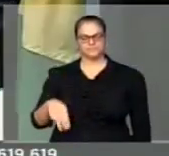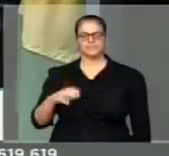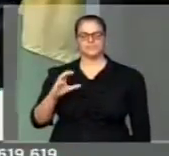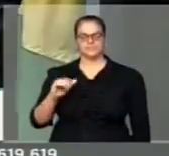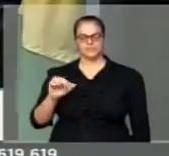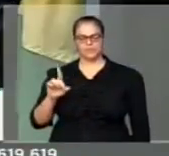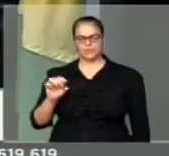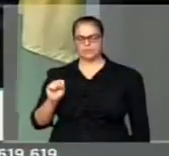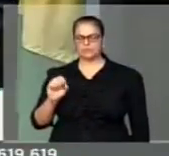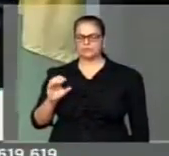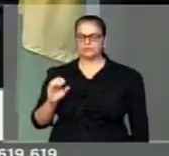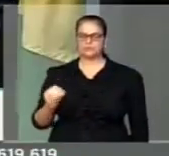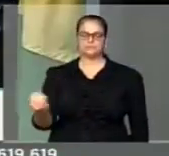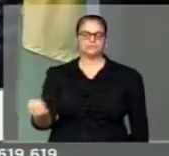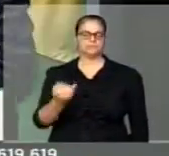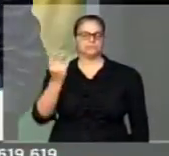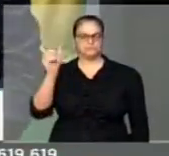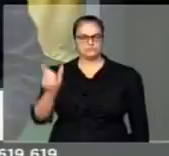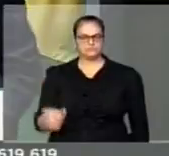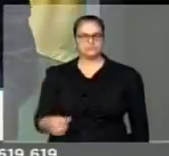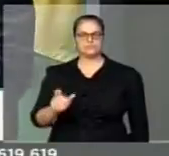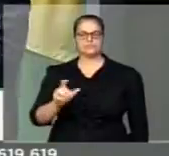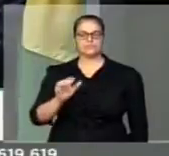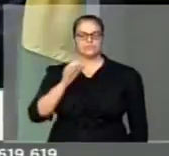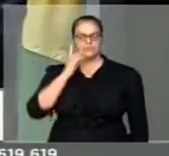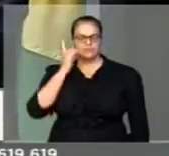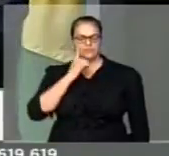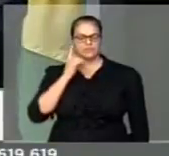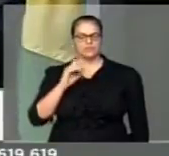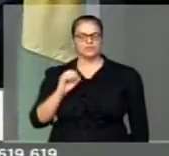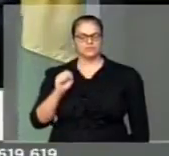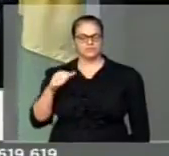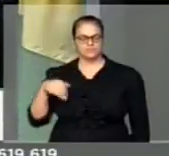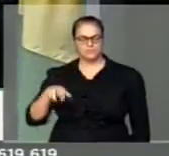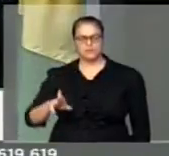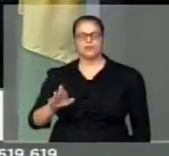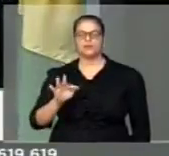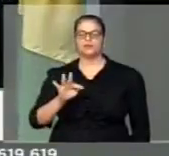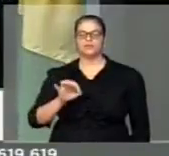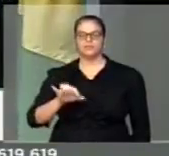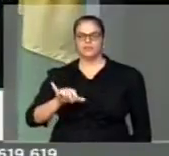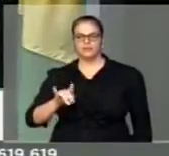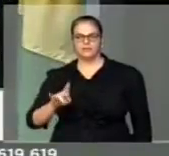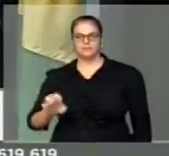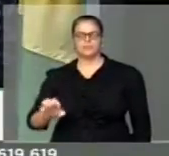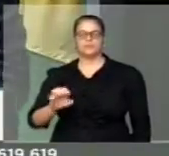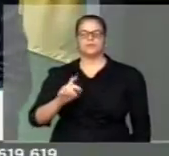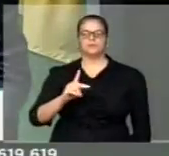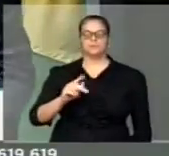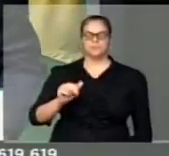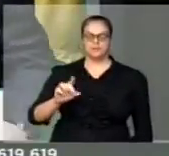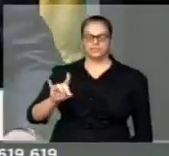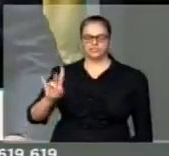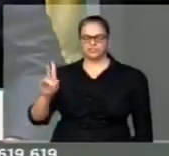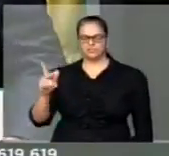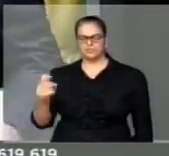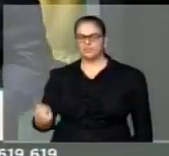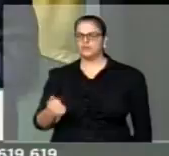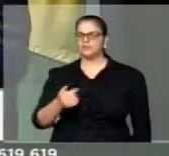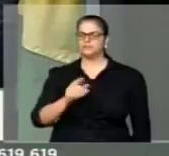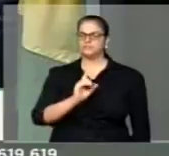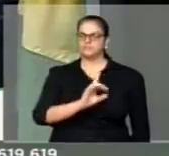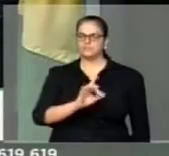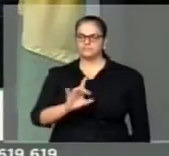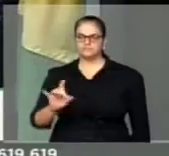PMDB, ex-ministro Alain Felipe, deputado Osmar Ceraglio, nosso ministro Eliseu Padilha, deputado Baleia Rossi. É um